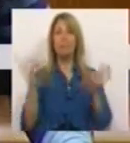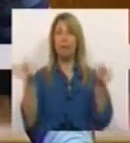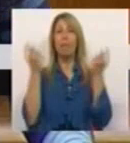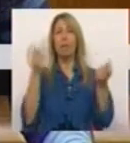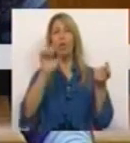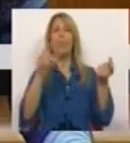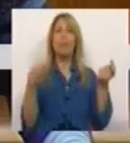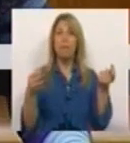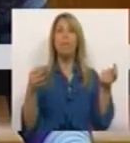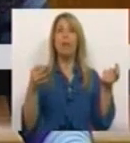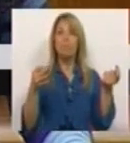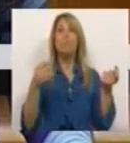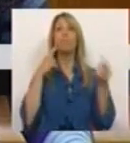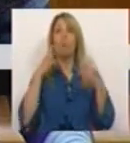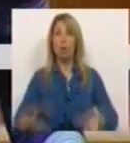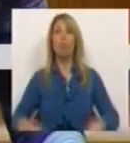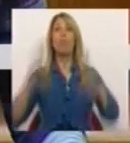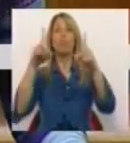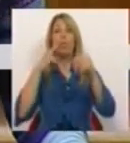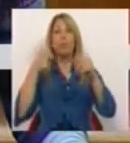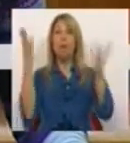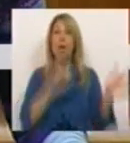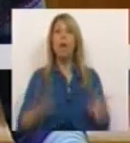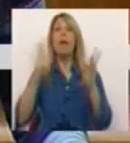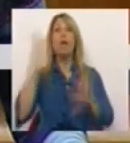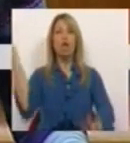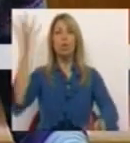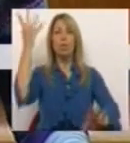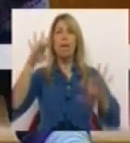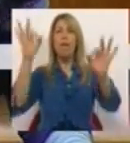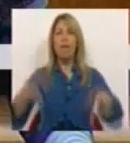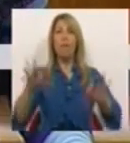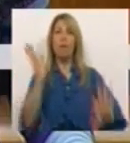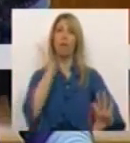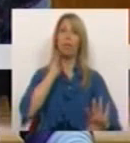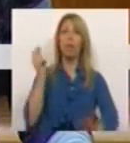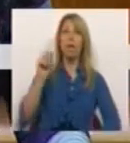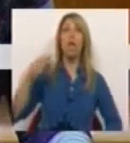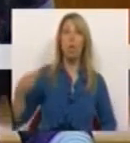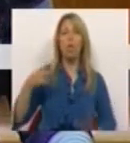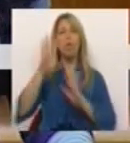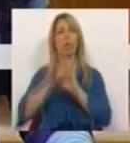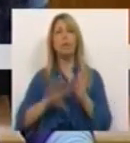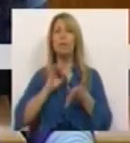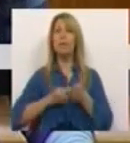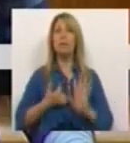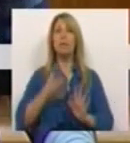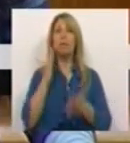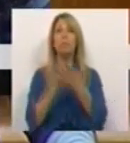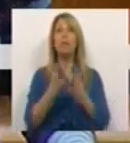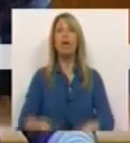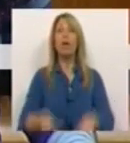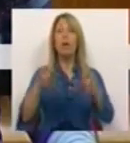PCP, produção, emprego, soberania, libertar Portugal da submissão ao euro, são condições fundamentais para o desenvolvimento,